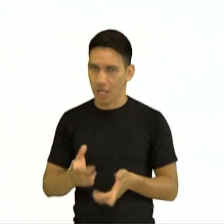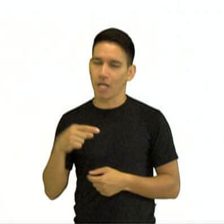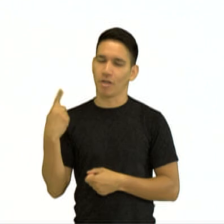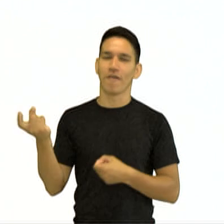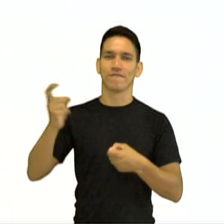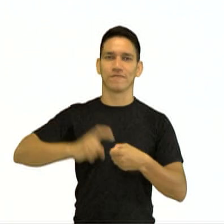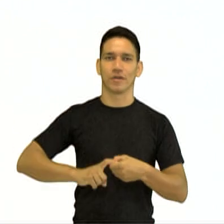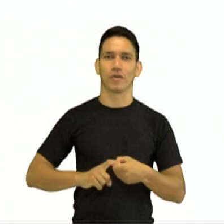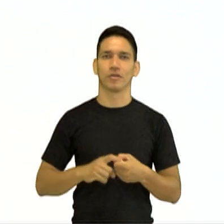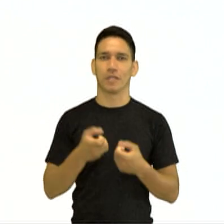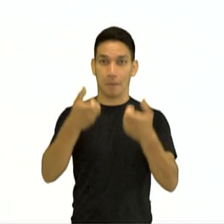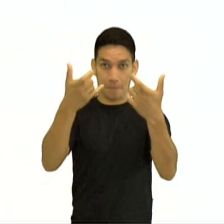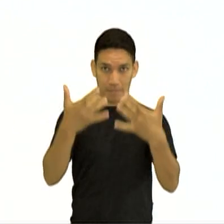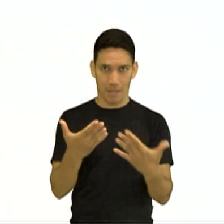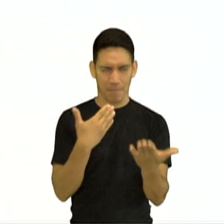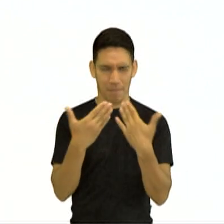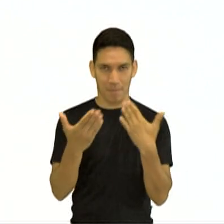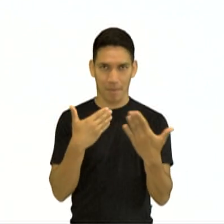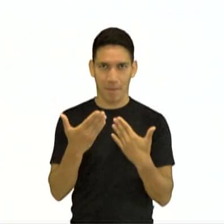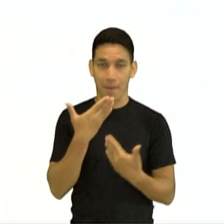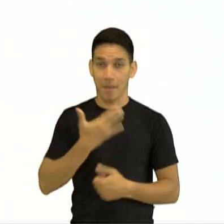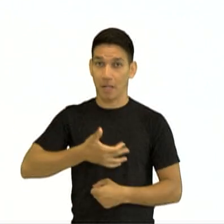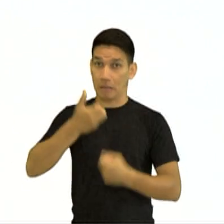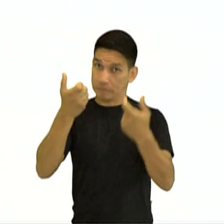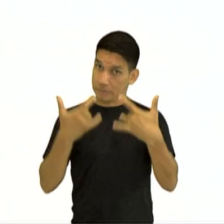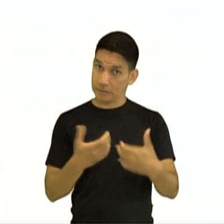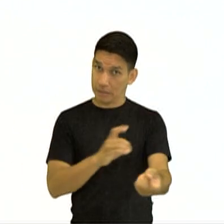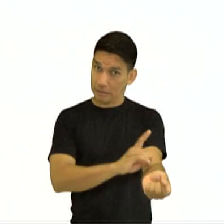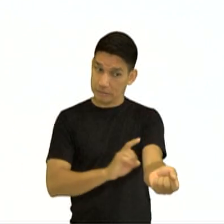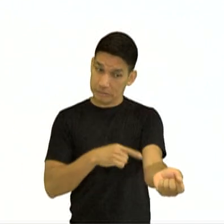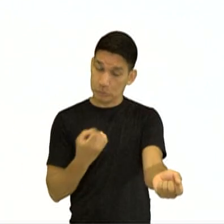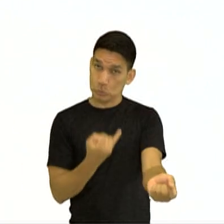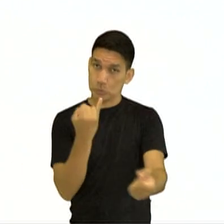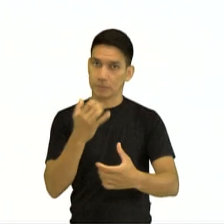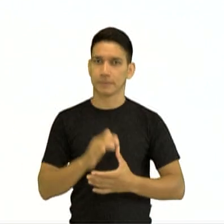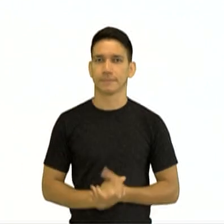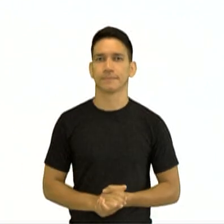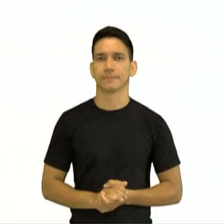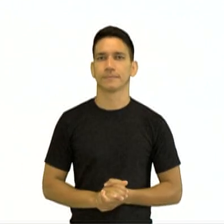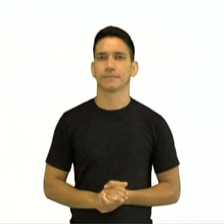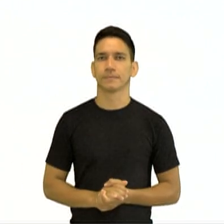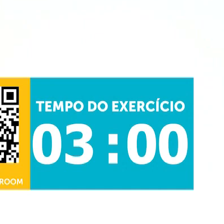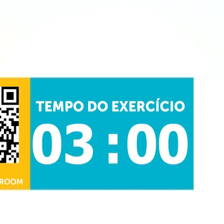já retornamos para conversar mais sobre essa doença bem importante.